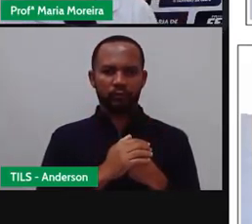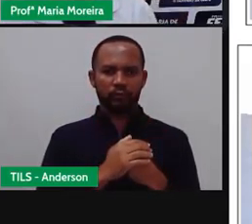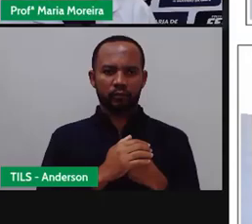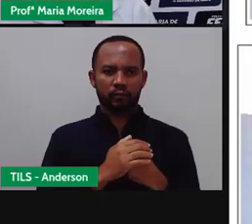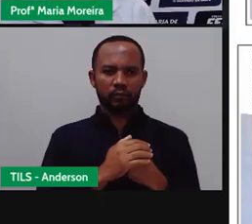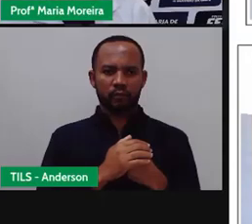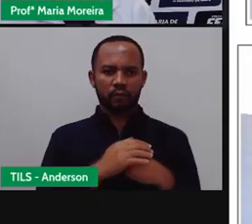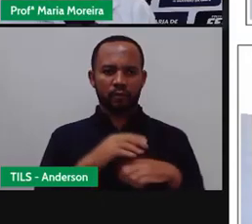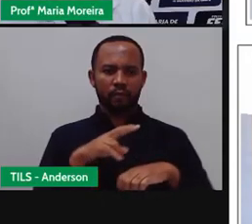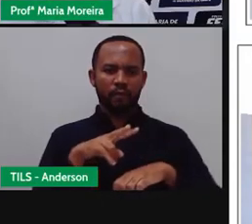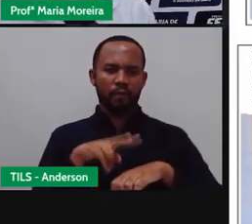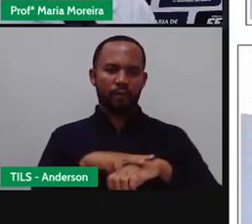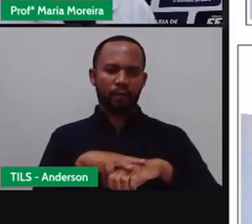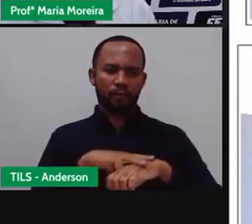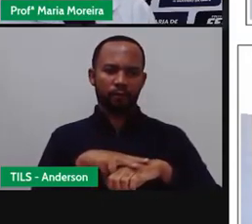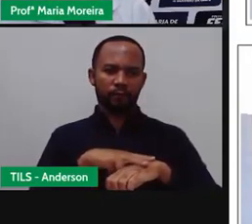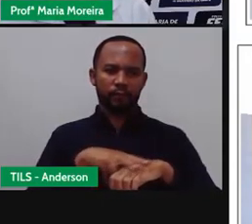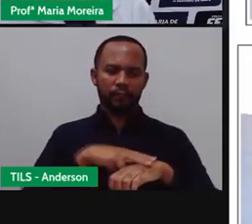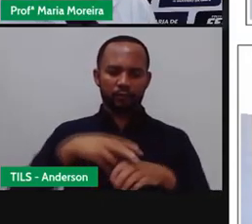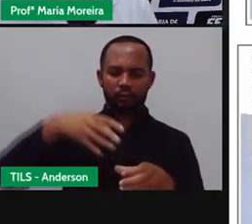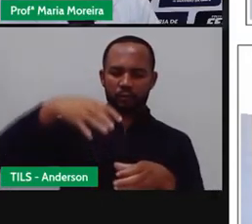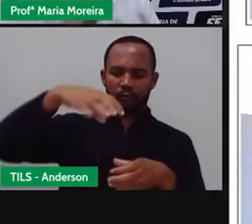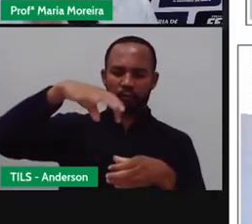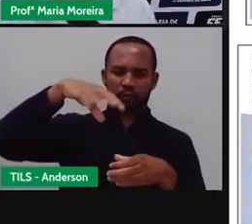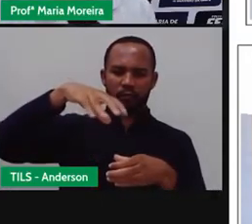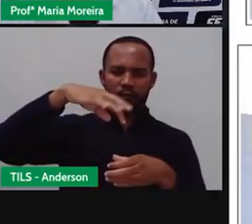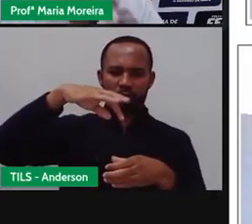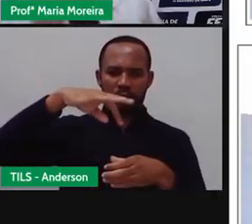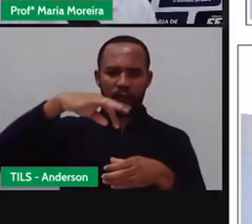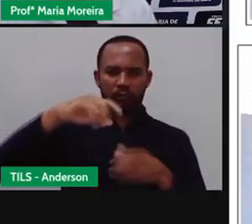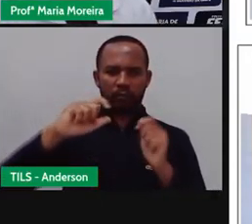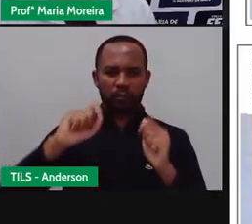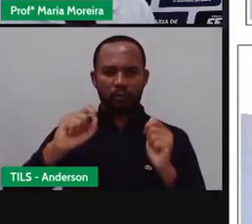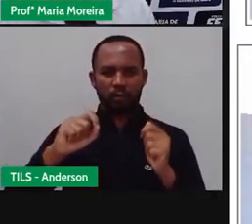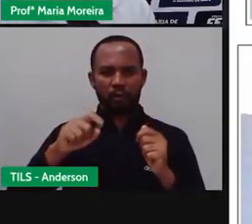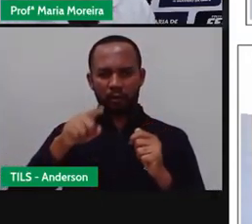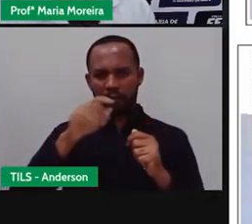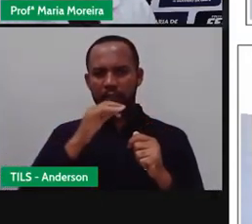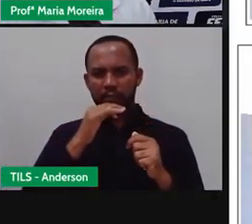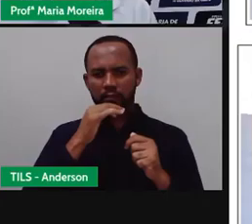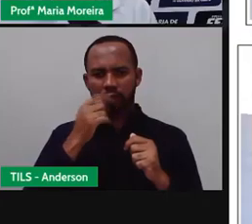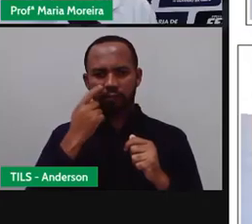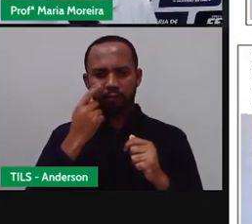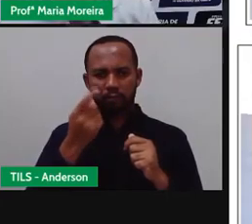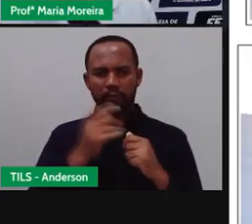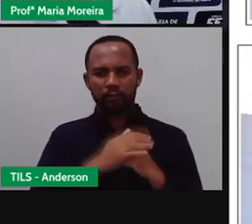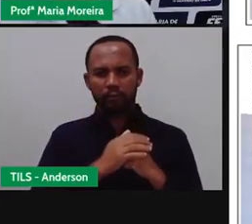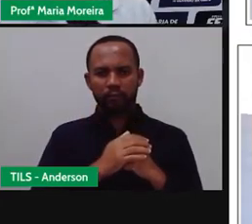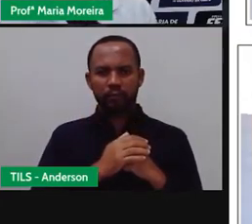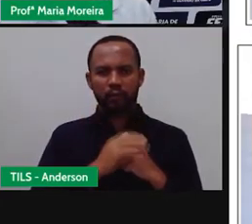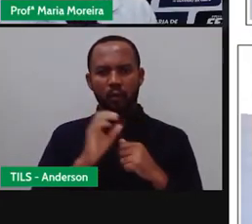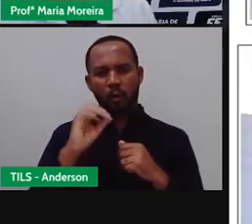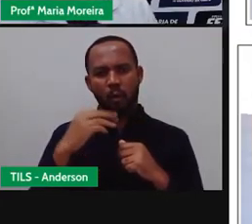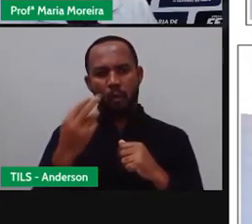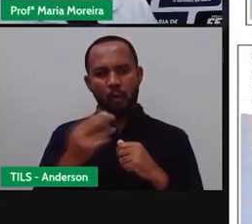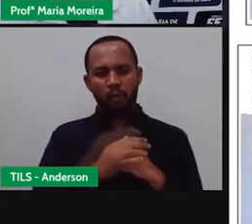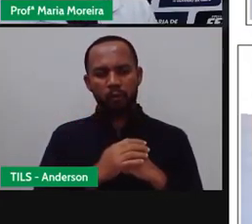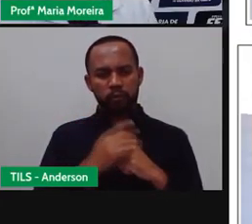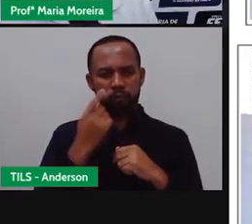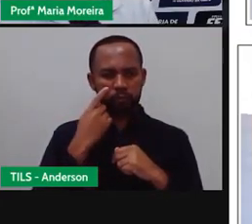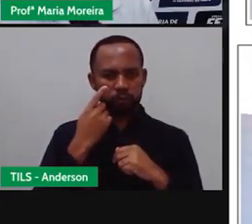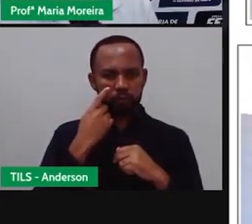acrílico transparente. Com tampa, por favor. Ou você vai precisar colocar aí, né, um tecido para